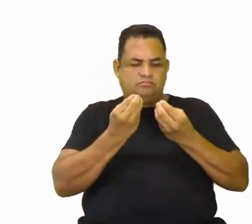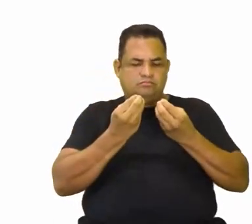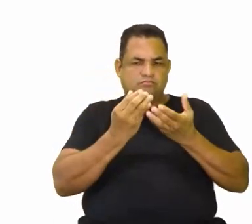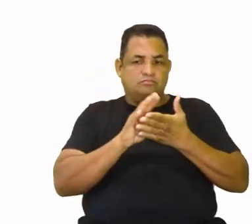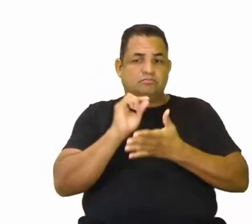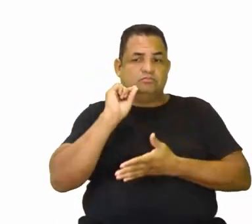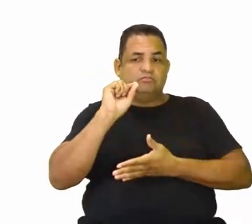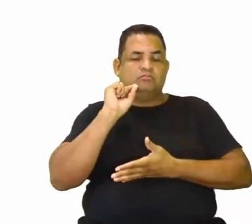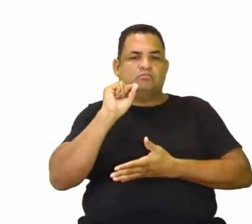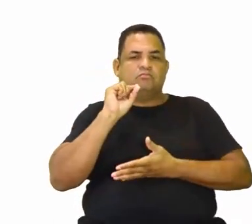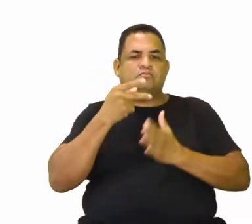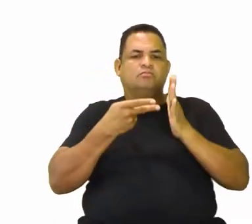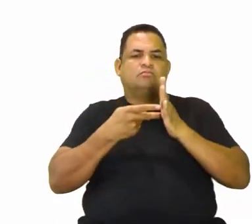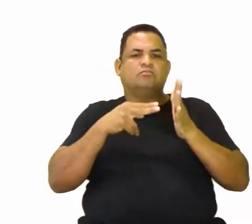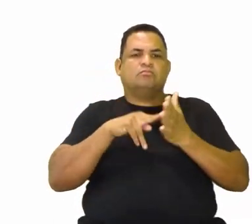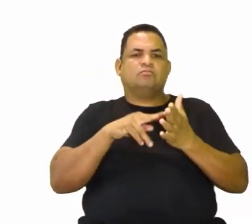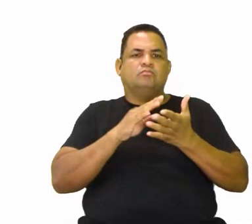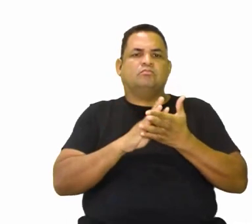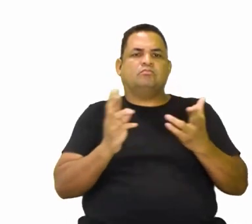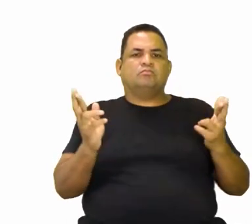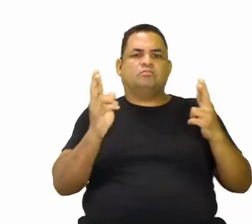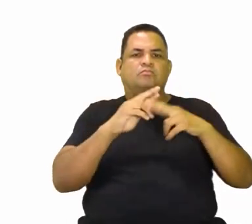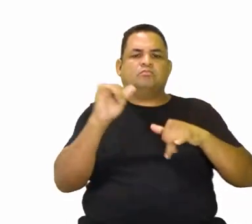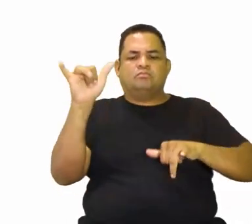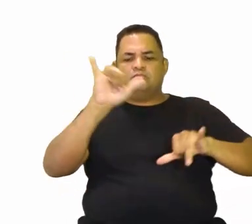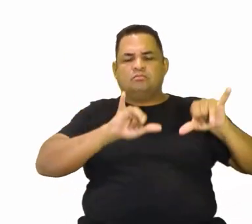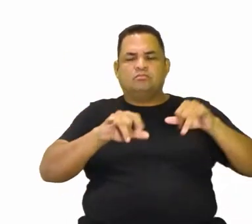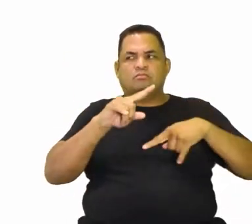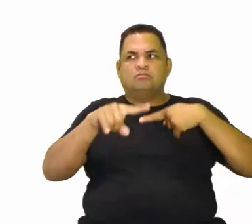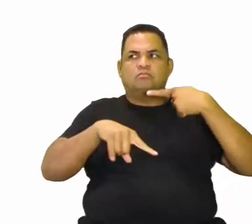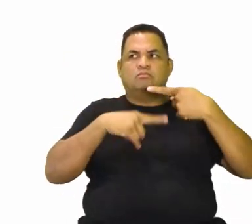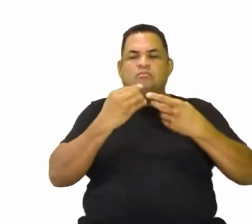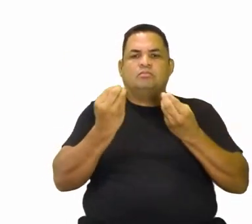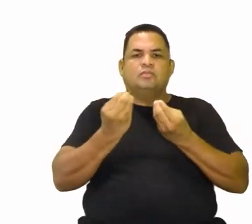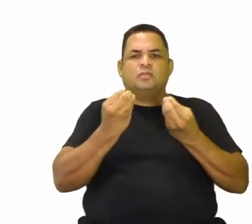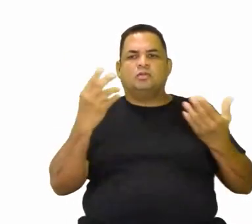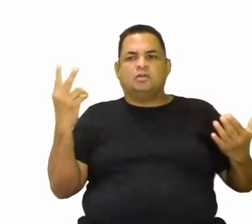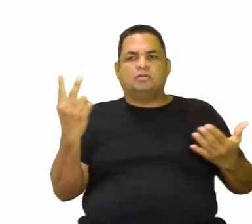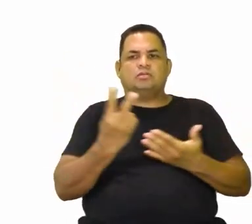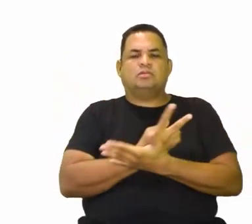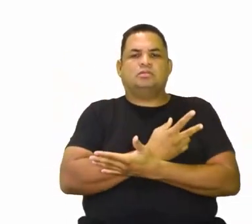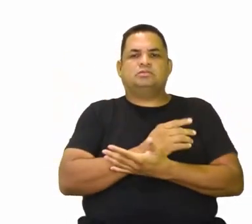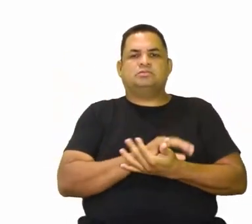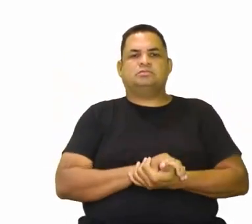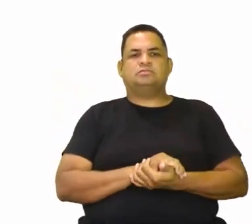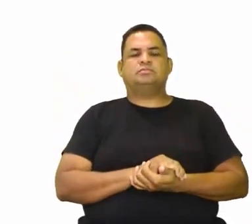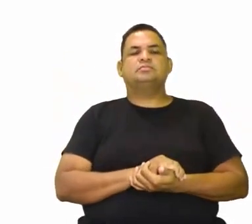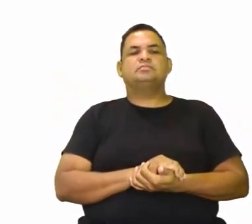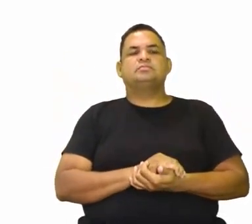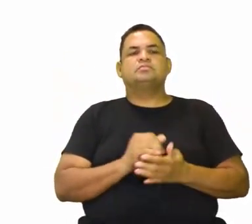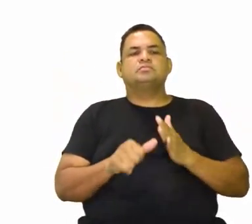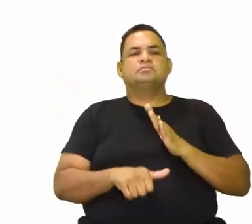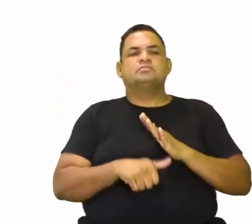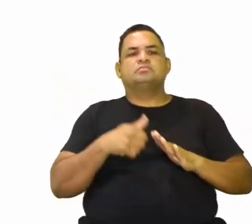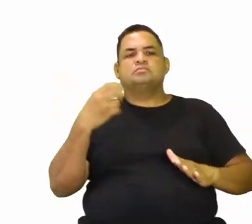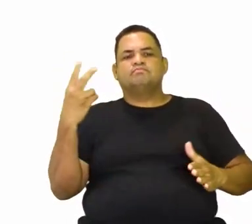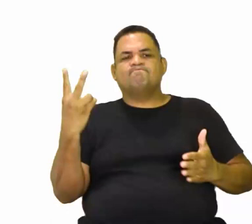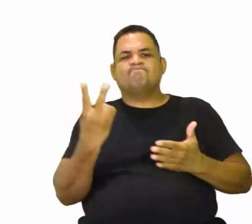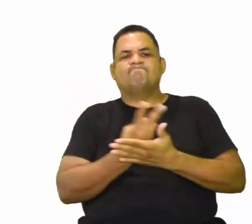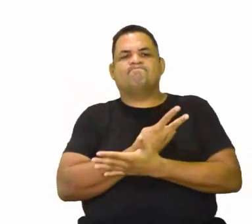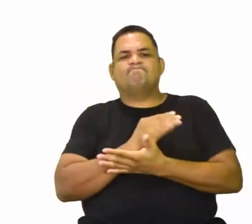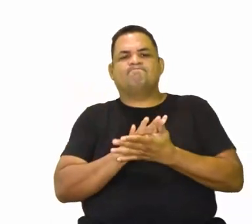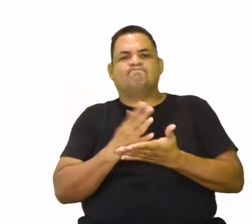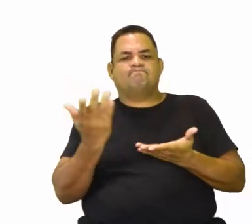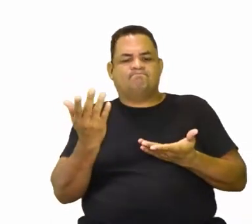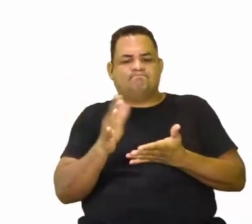reação química para a gente depois conhecer os tipos de reações e como elas funcionam. Bom, o primeiro acontecimento